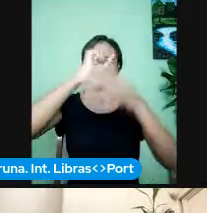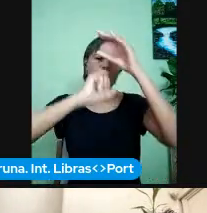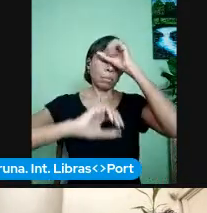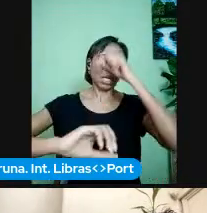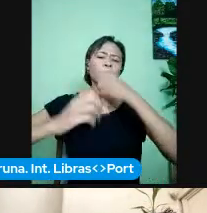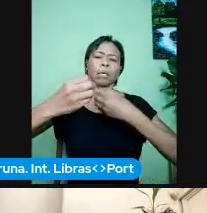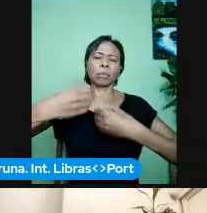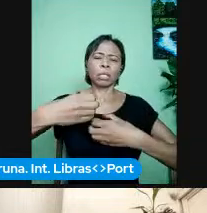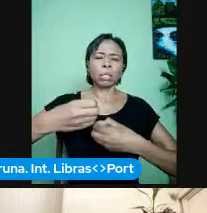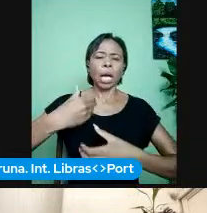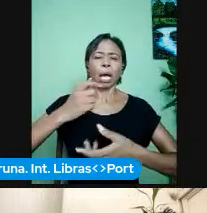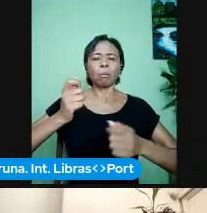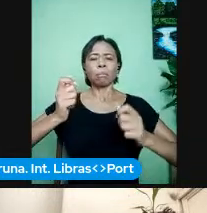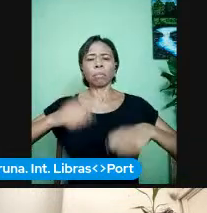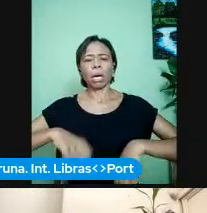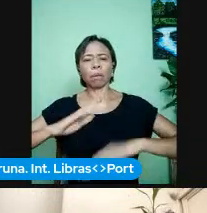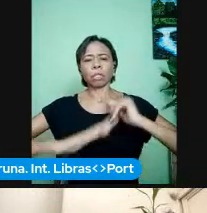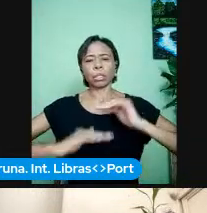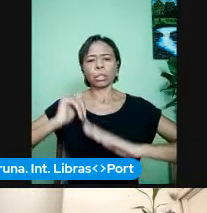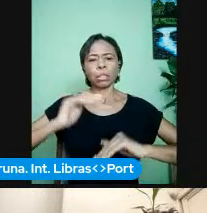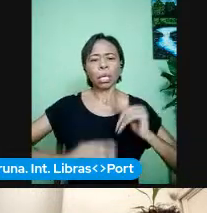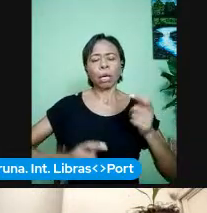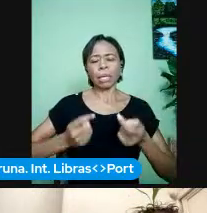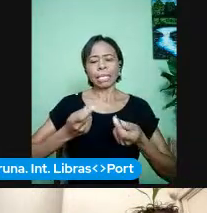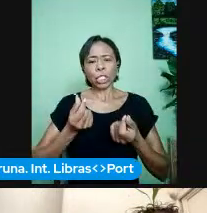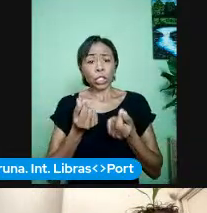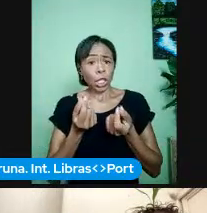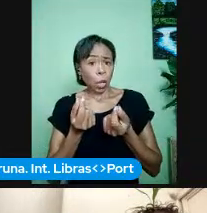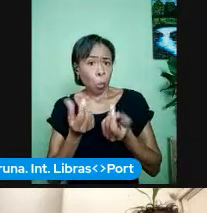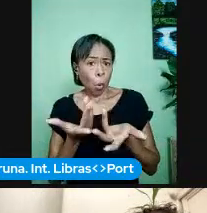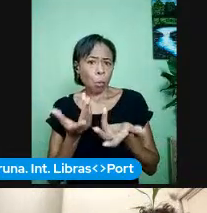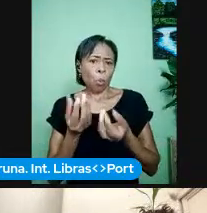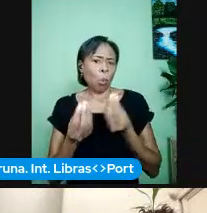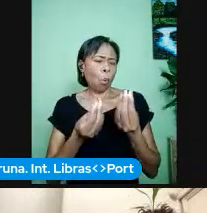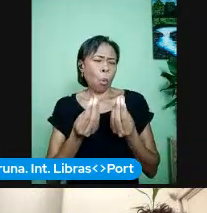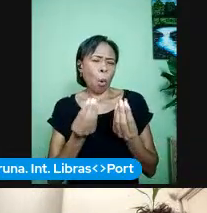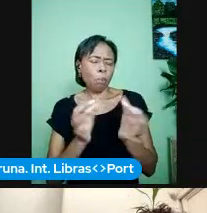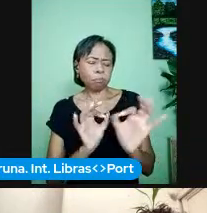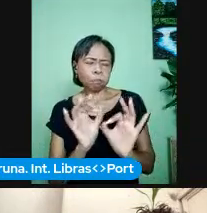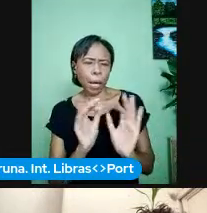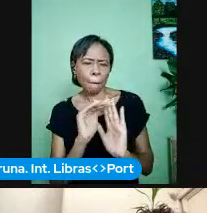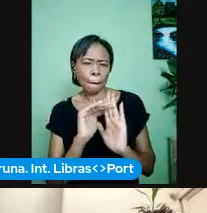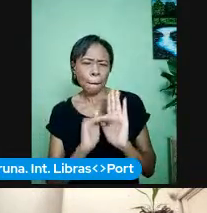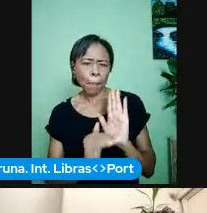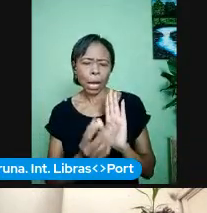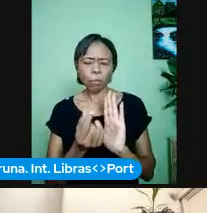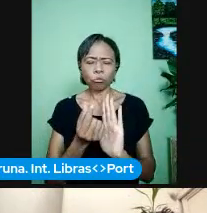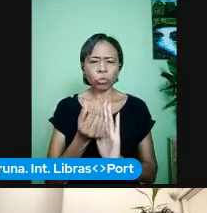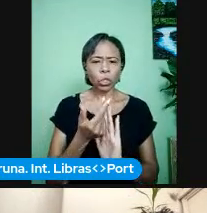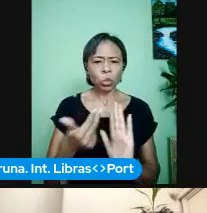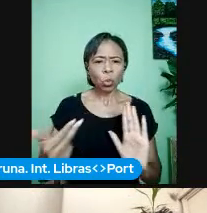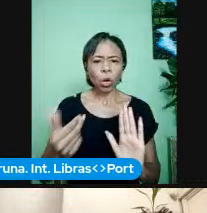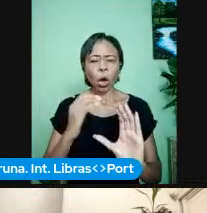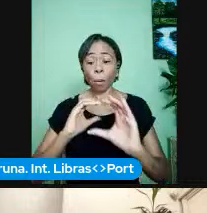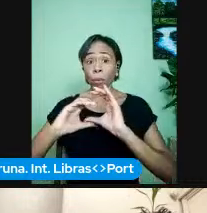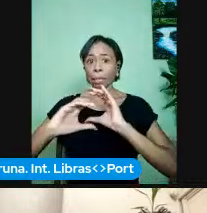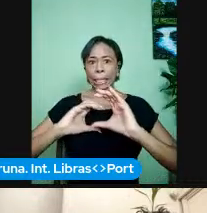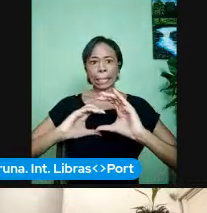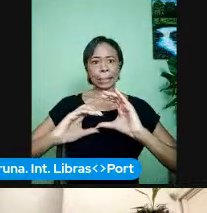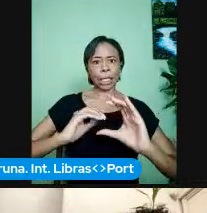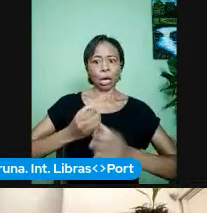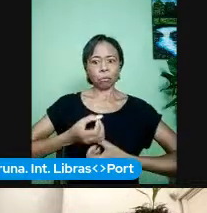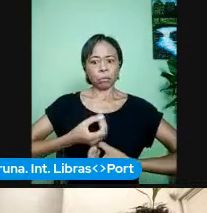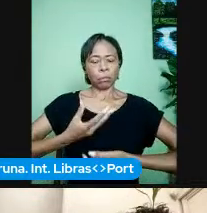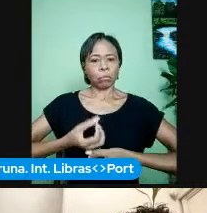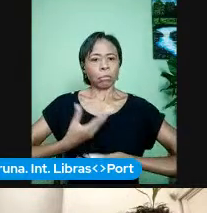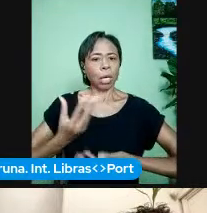de negócio, plano financeiro, melhor maneira de se comunicar, enfim, ele passa aqui por todo